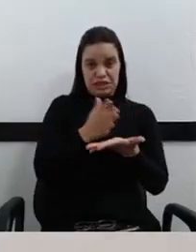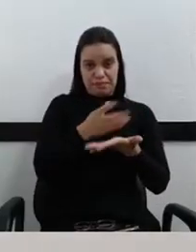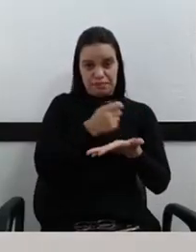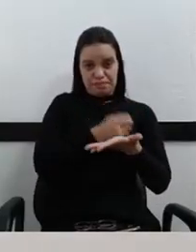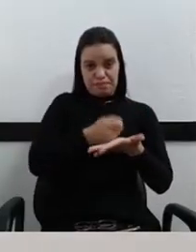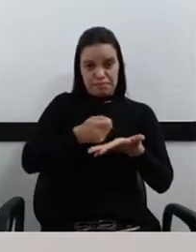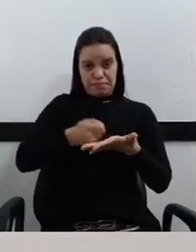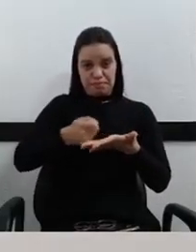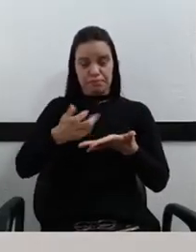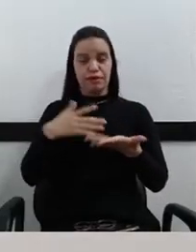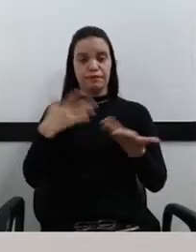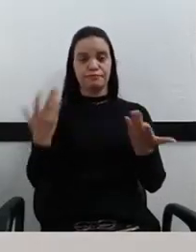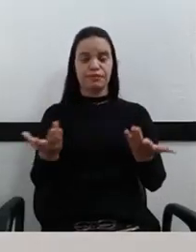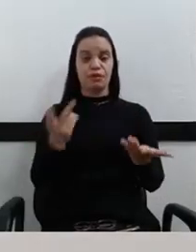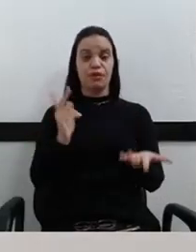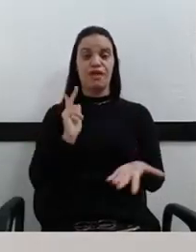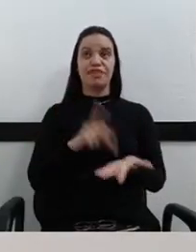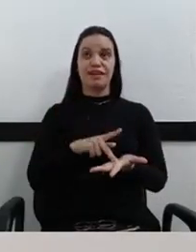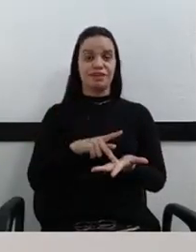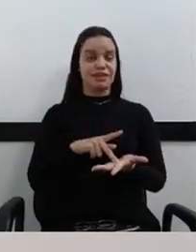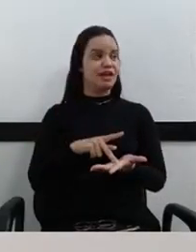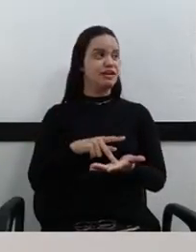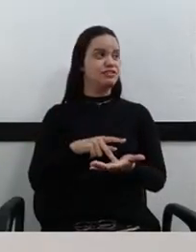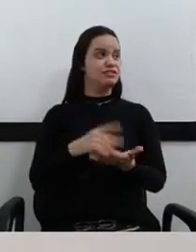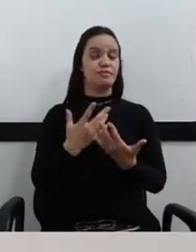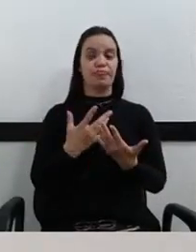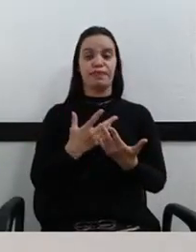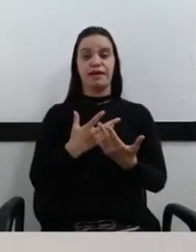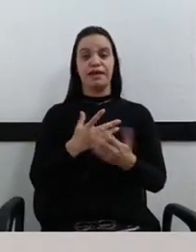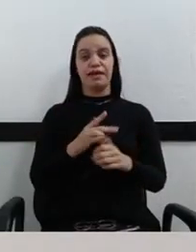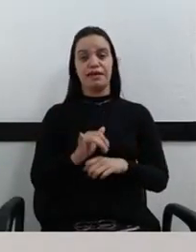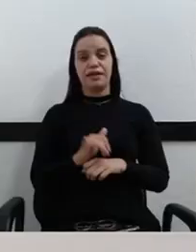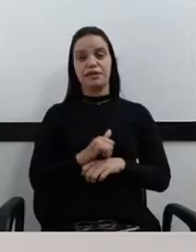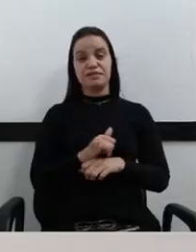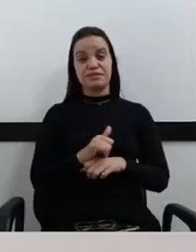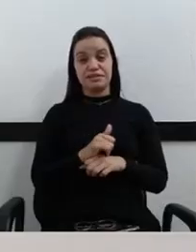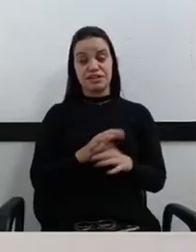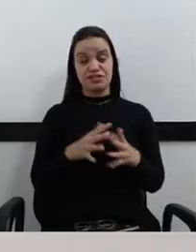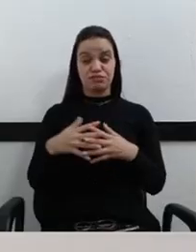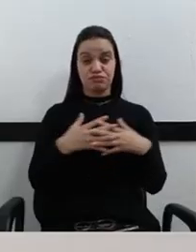recentemente. Então, na verdade, o nosso sistema é bastante escalonado, né? Ele tem várias etapas.